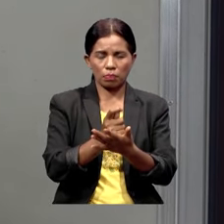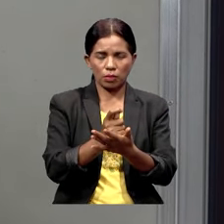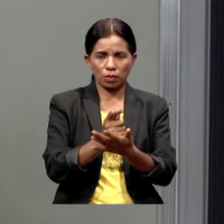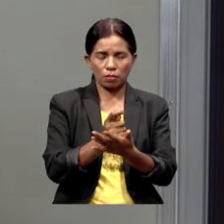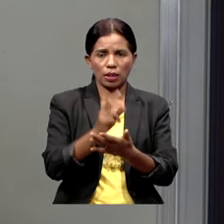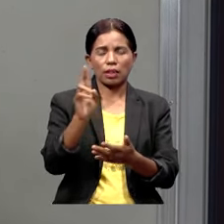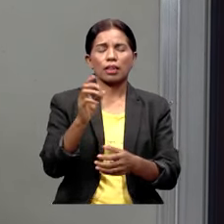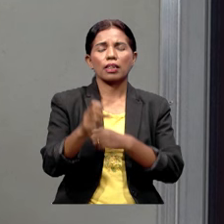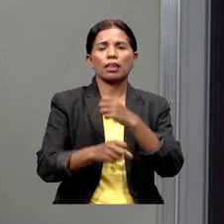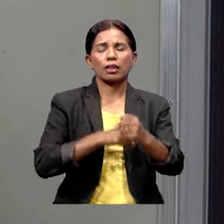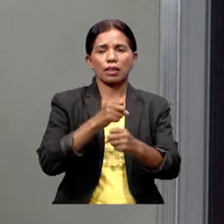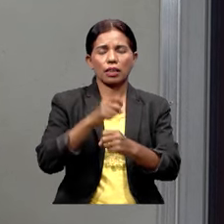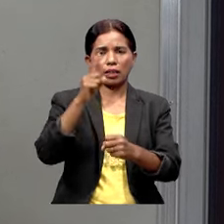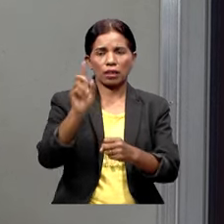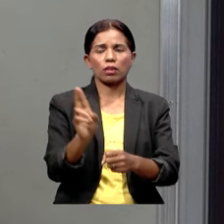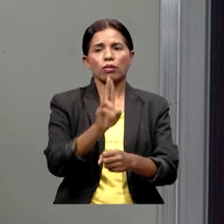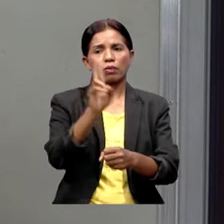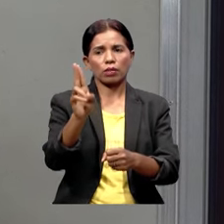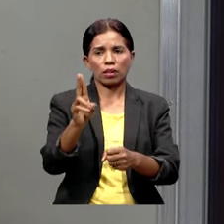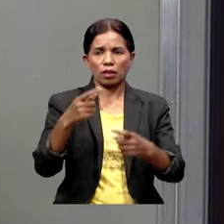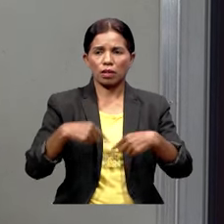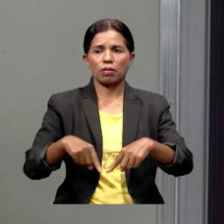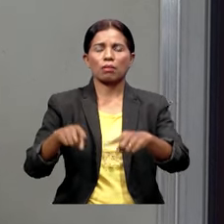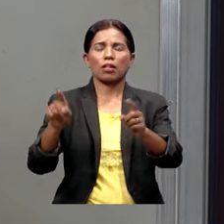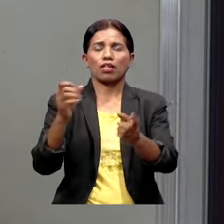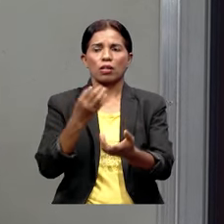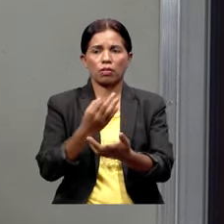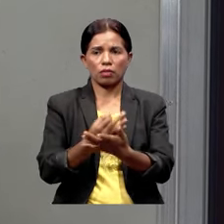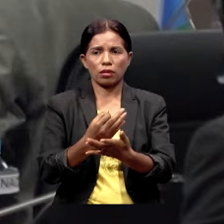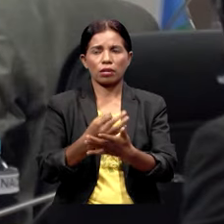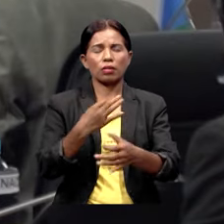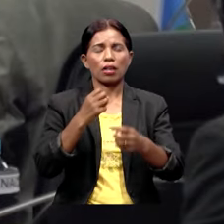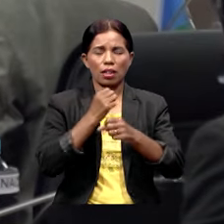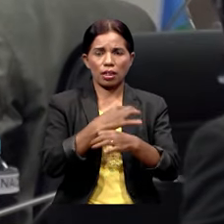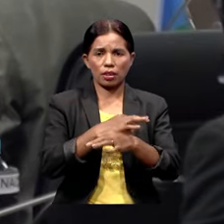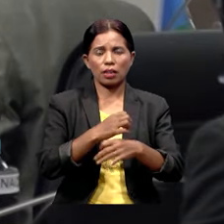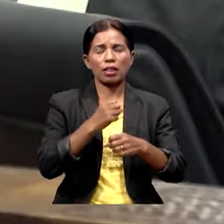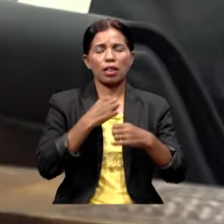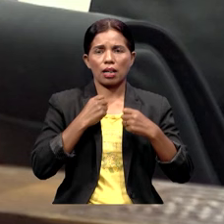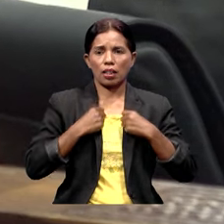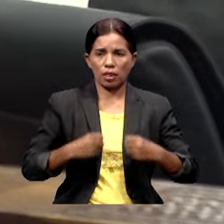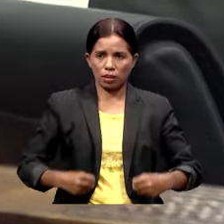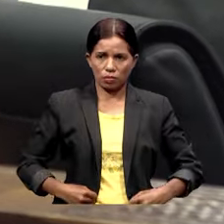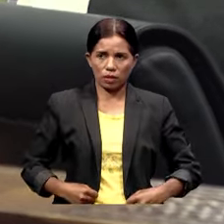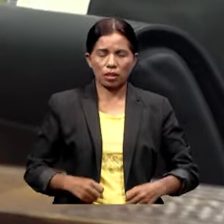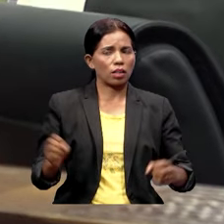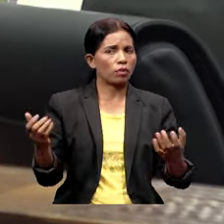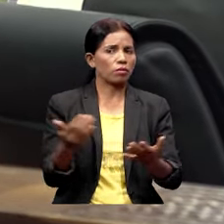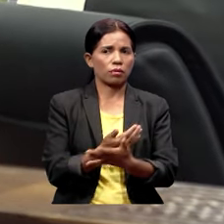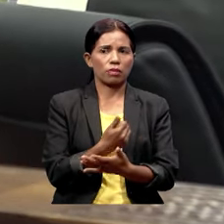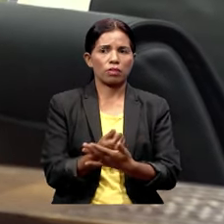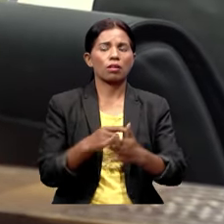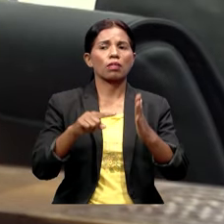usa bahalo no der subsídio de manutenção de saúde. Nebe Laos Fon, né?